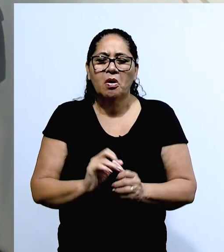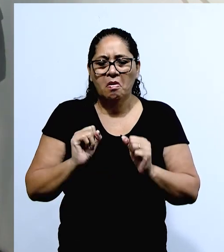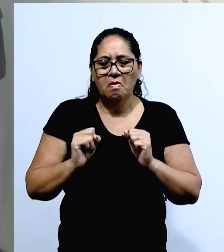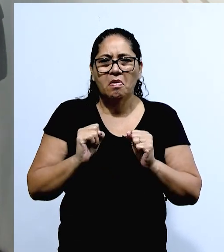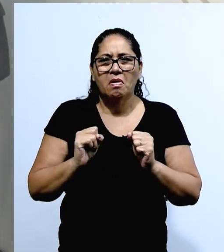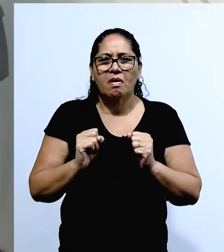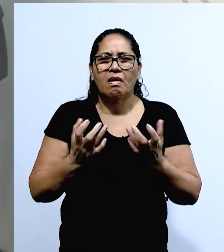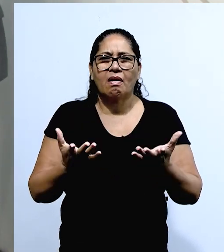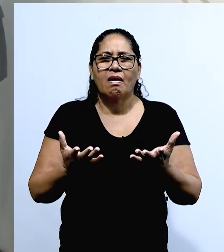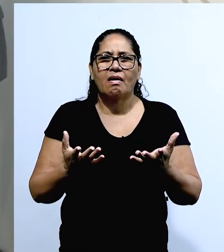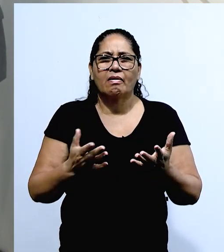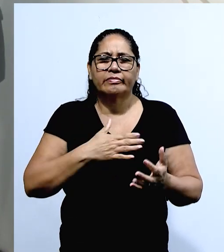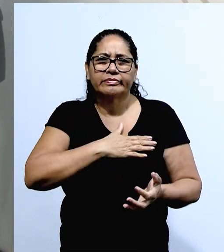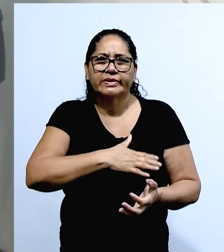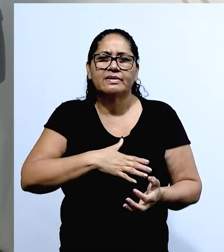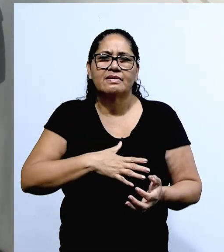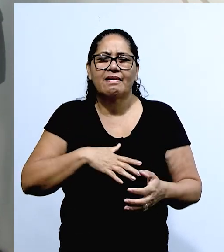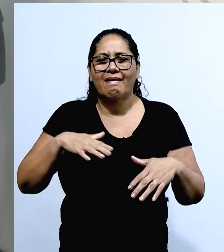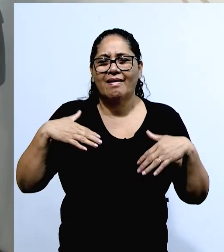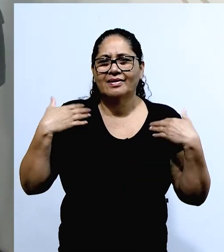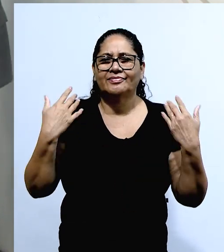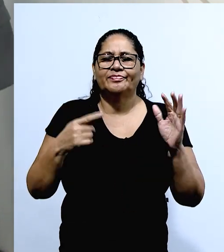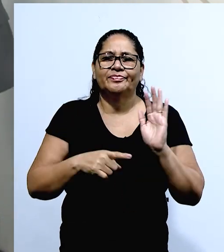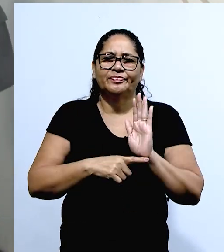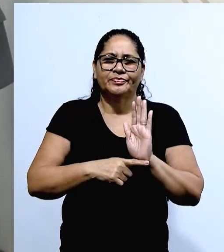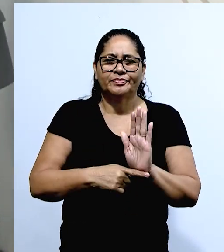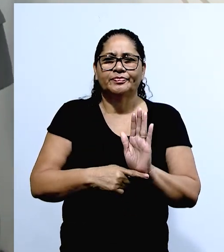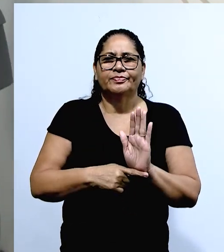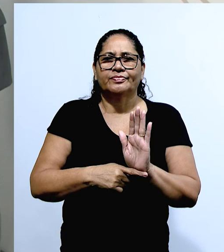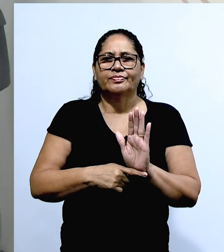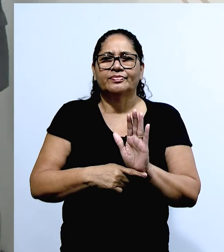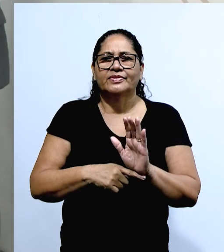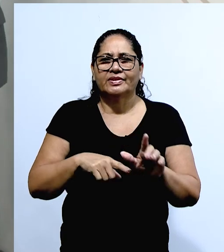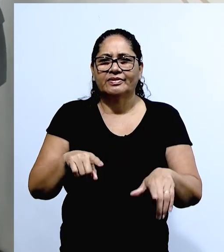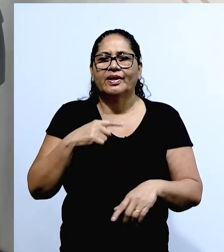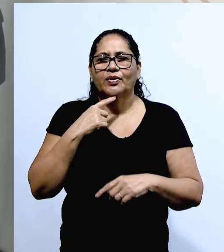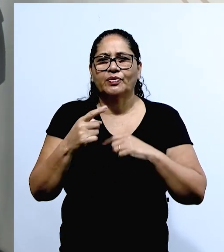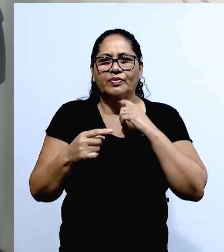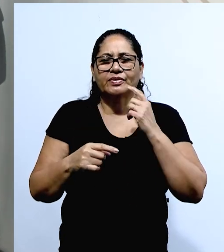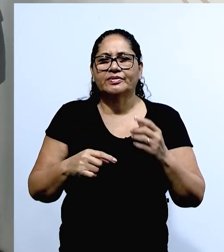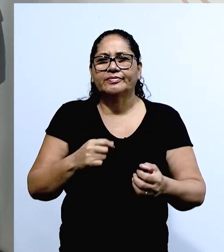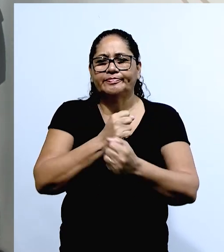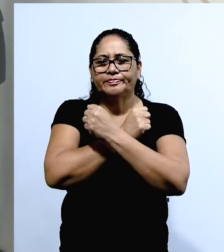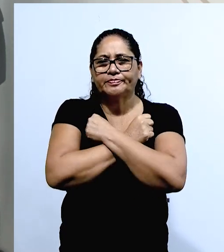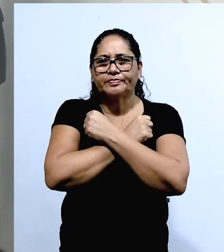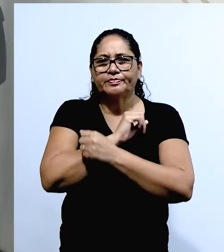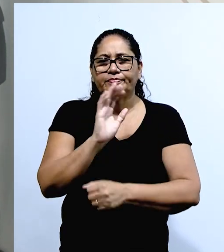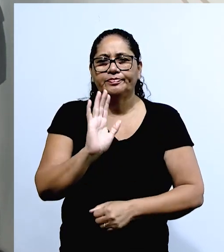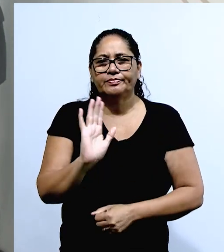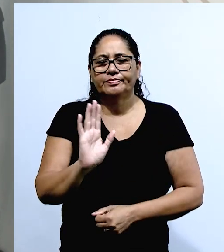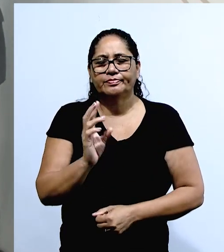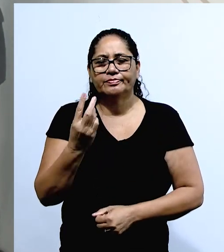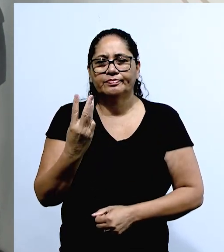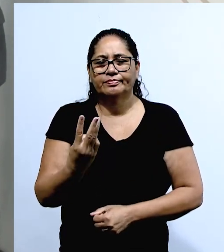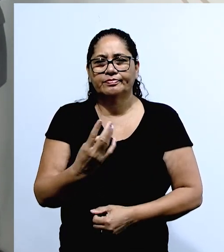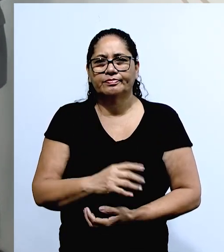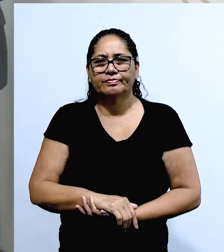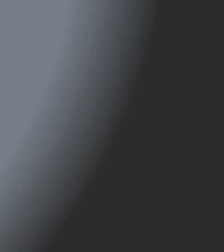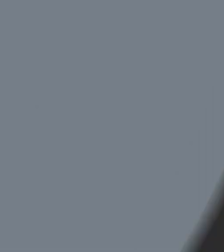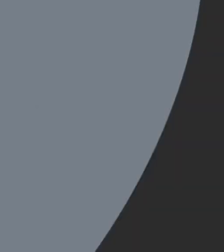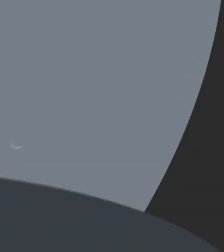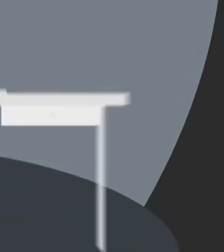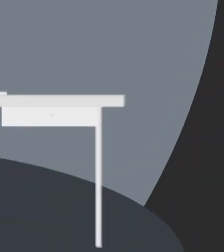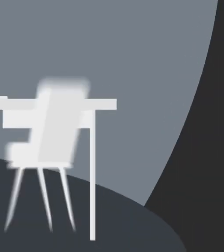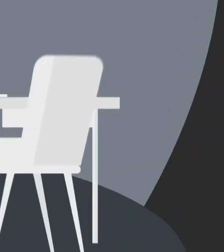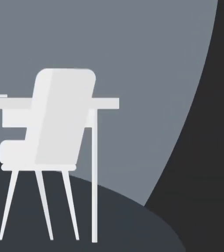aqui com o maior prazer, com a maior alegria, ajudar você nessa tua dúvida. Perfeito? Um abraço e até a nossa unidade 3.